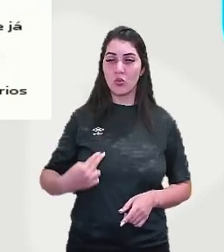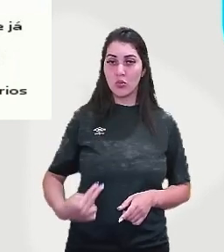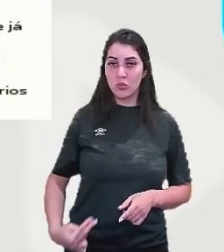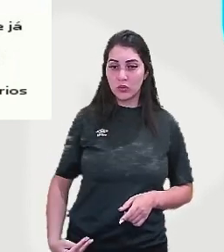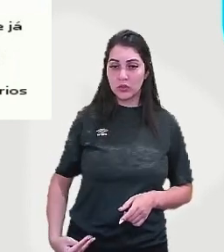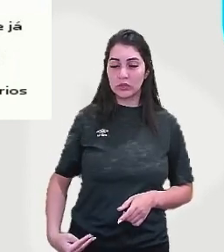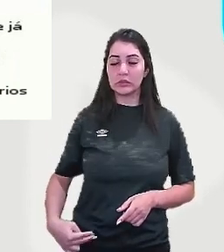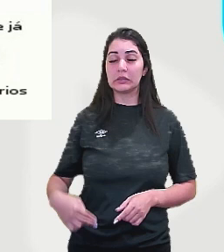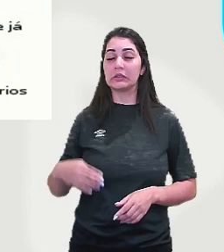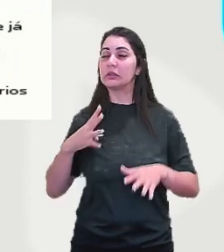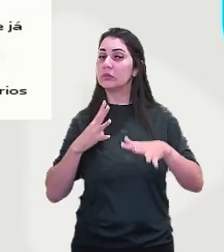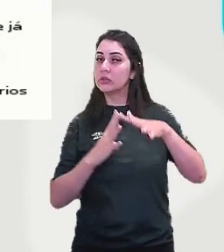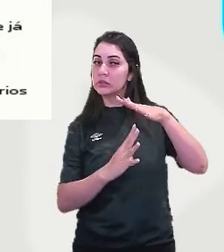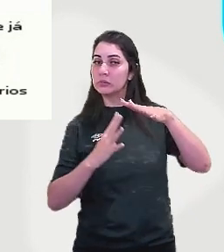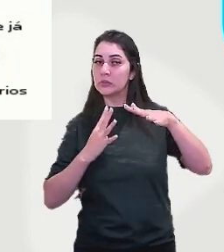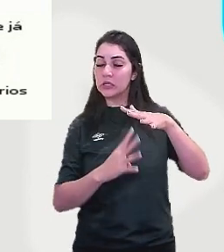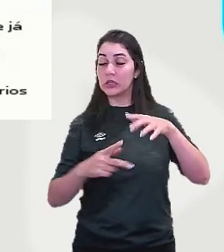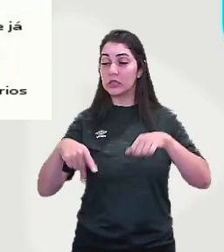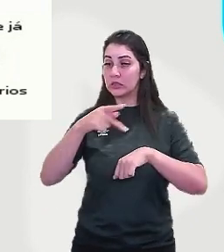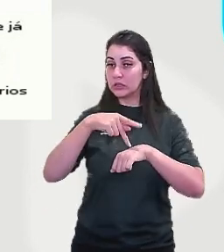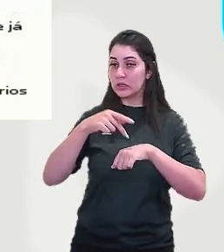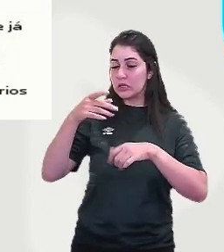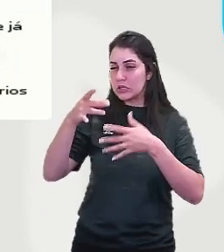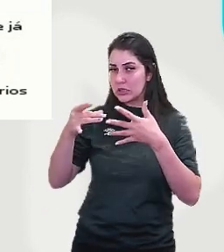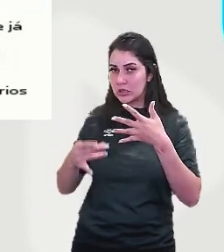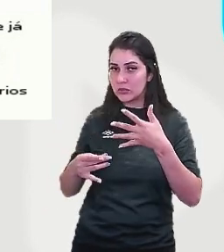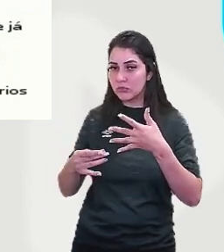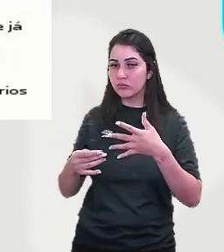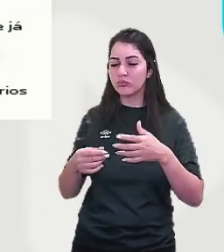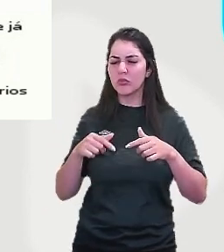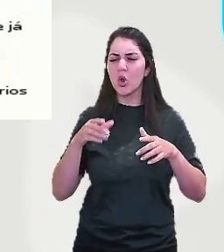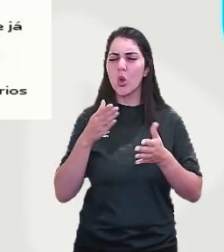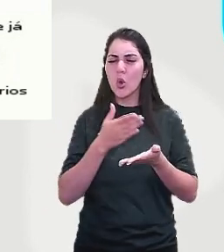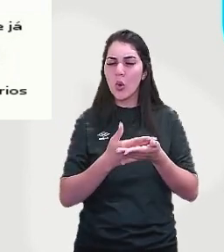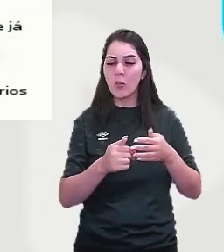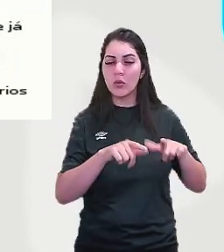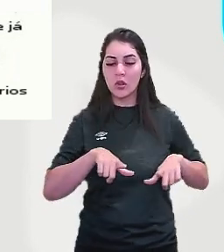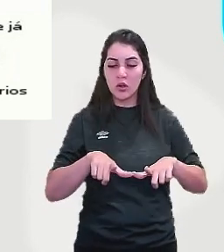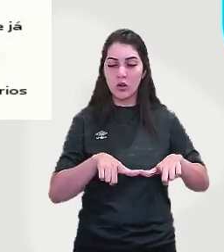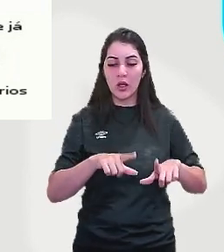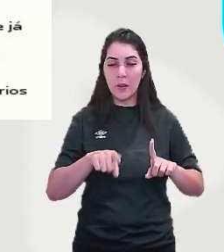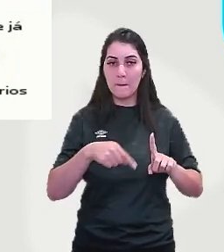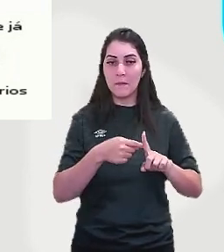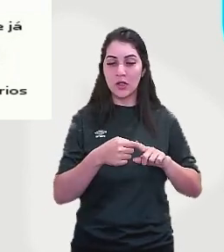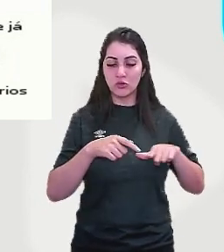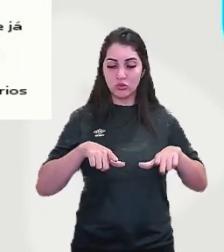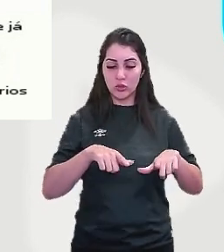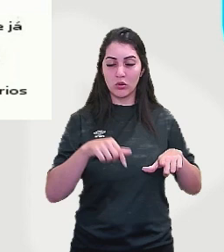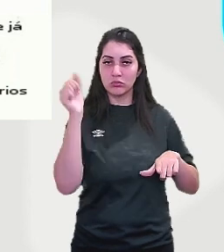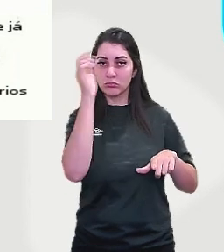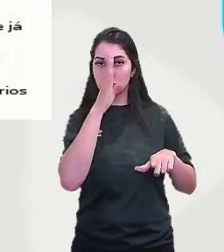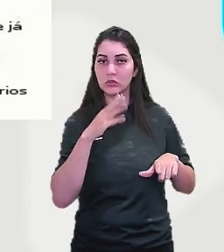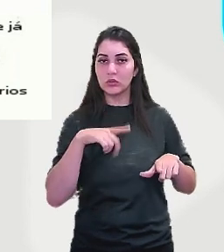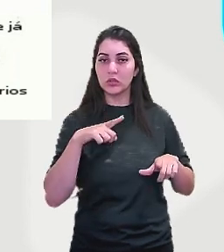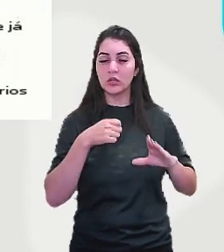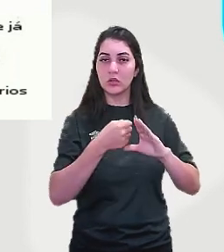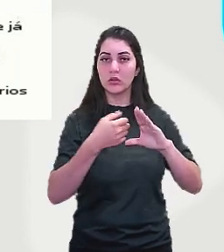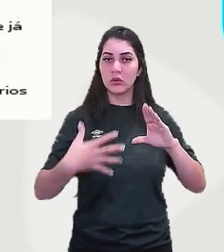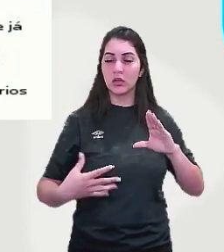imigrantes que vieram daqueles países, eles começaram a se localizar mais nessa parte do Brasil. Então, eles vão ter uma